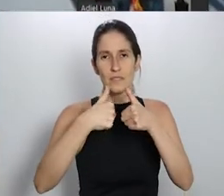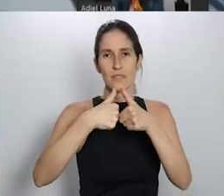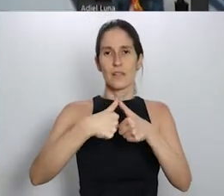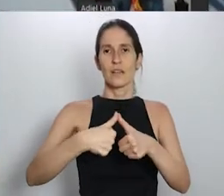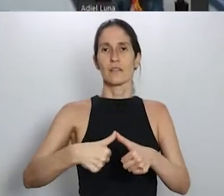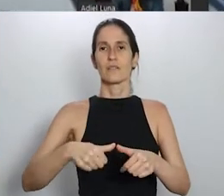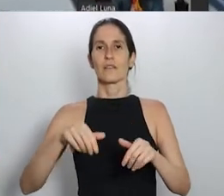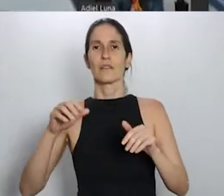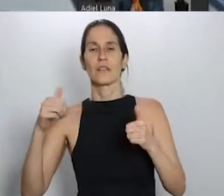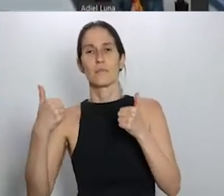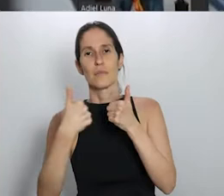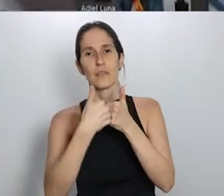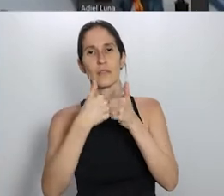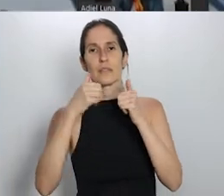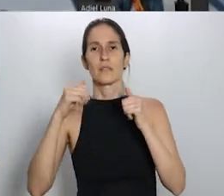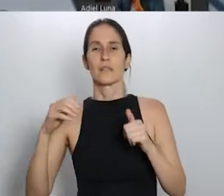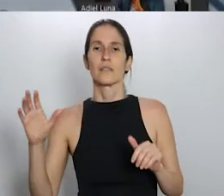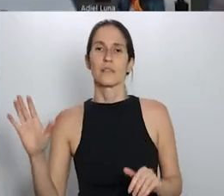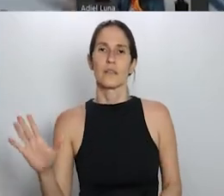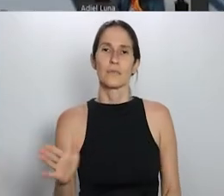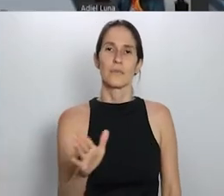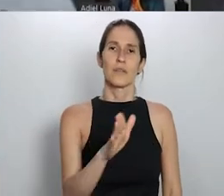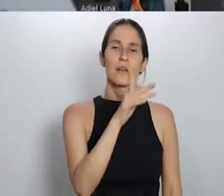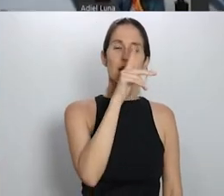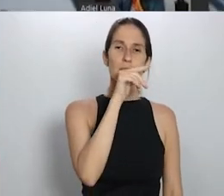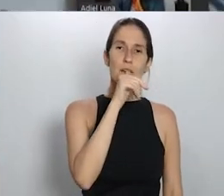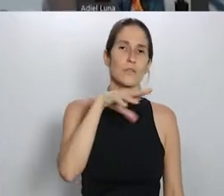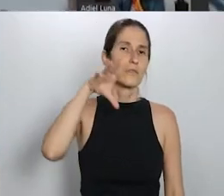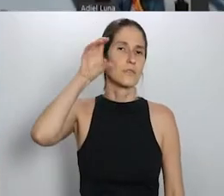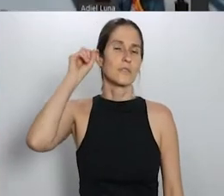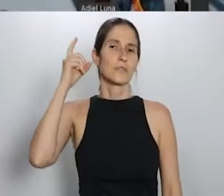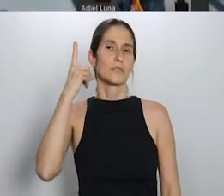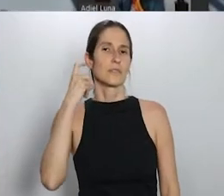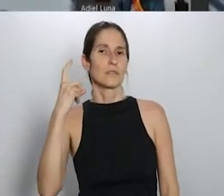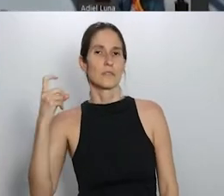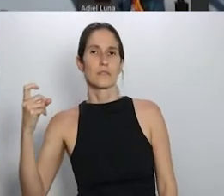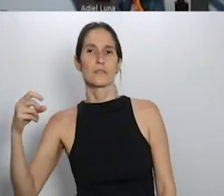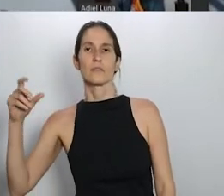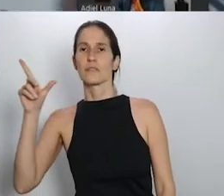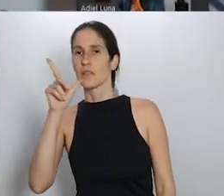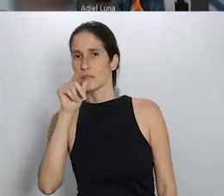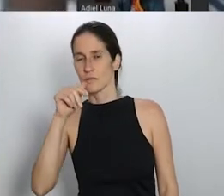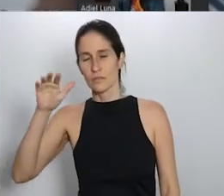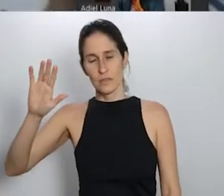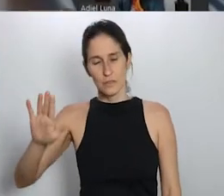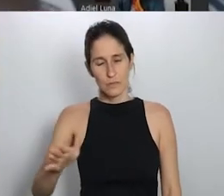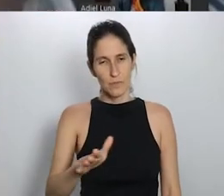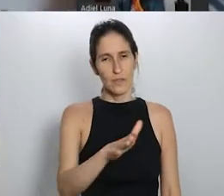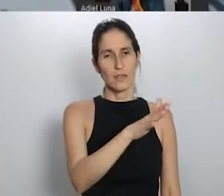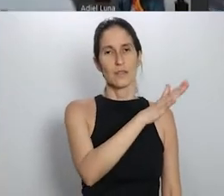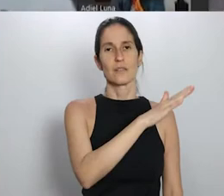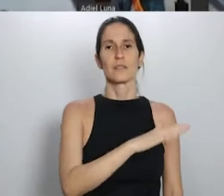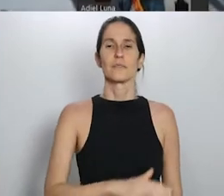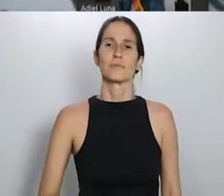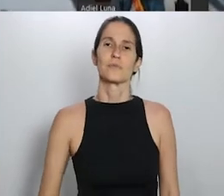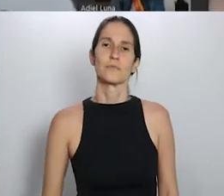mar. Eu estava na beira da praia, ouvindo as pancadas das ondas do